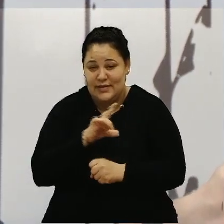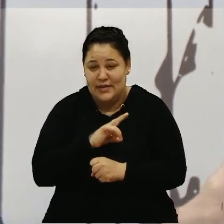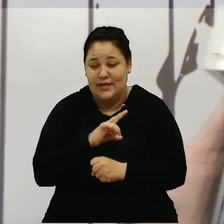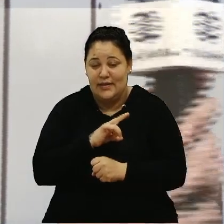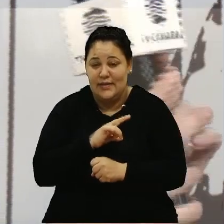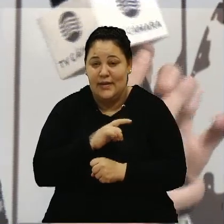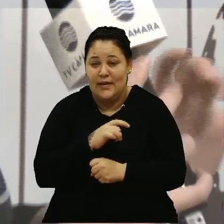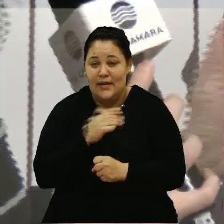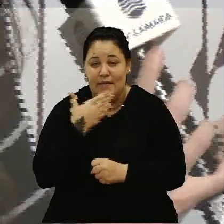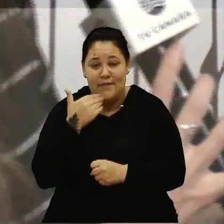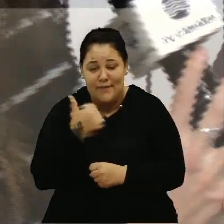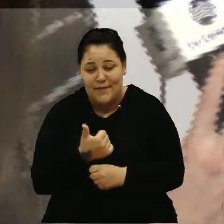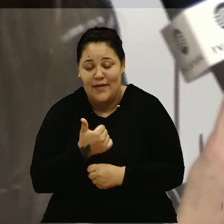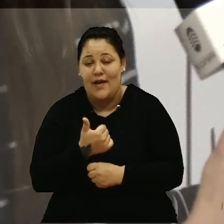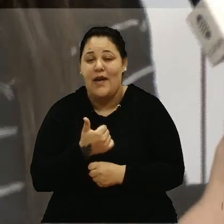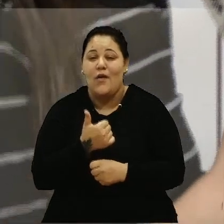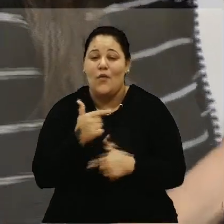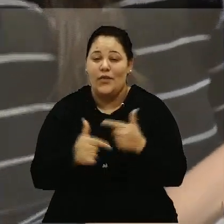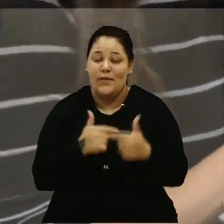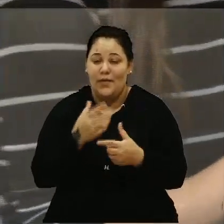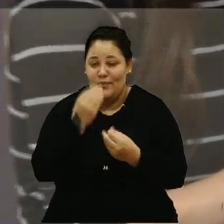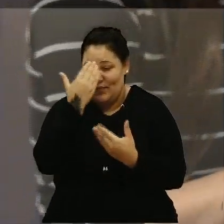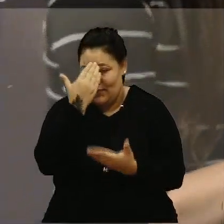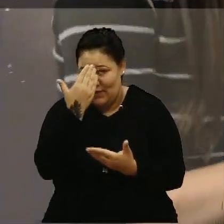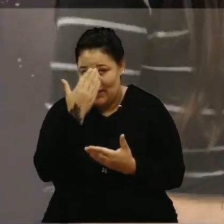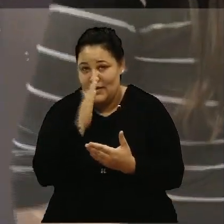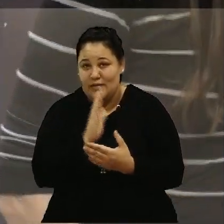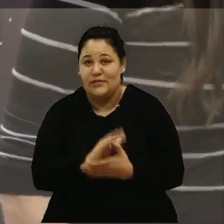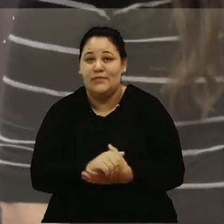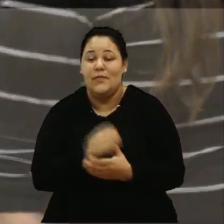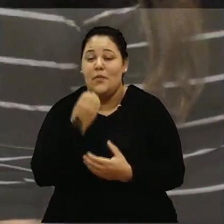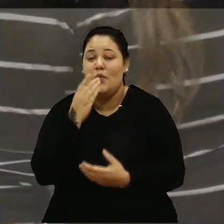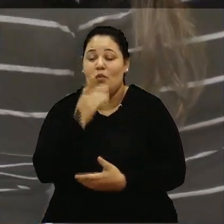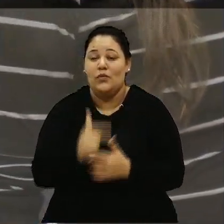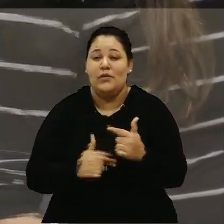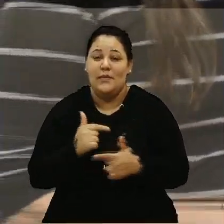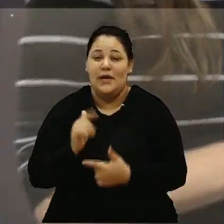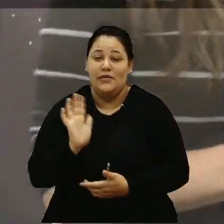ações. Ótimo. Muito obrigada, obrigada pelos esclarecimentos, um bom trabalho. Valeu. Tchau, tchau. Obrigado. Tchau.